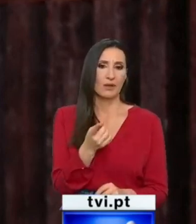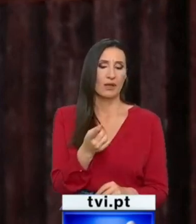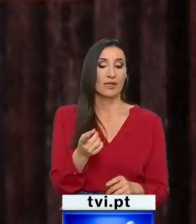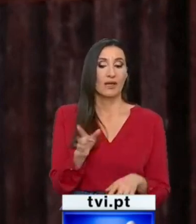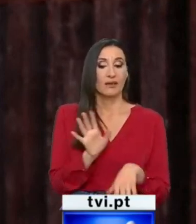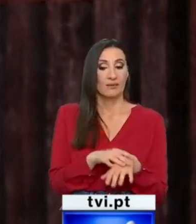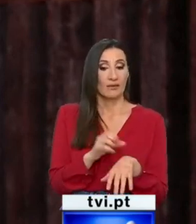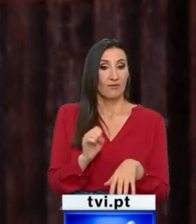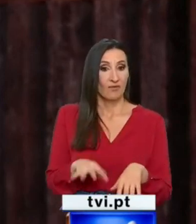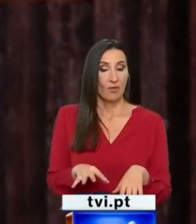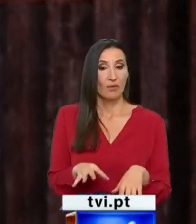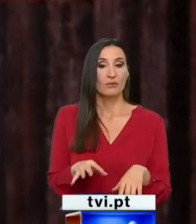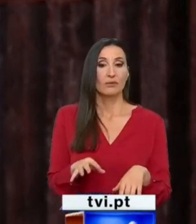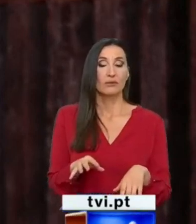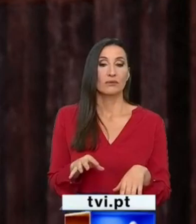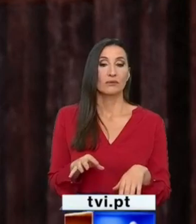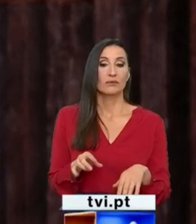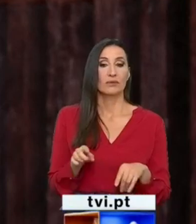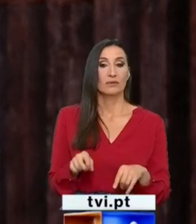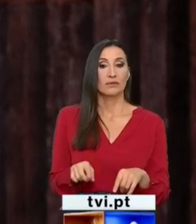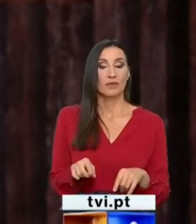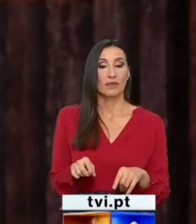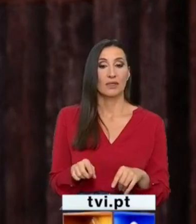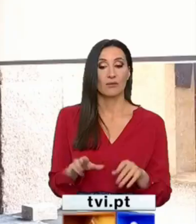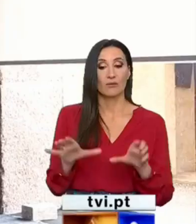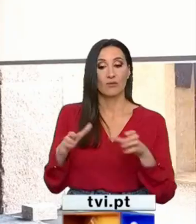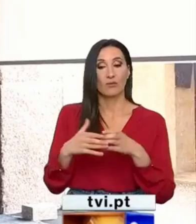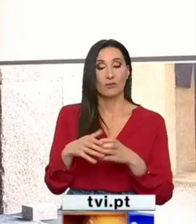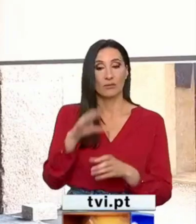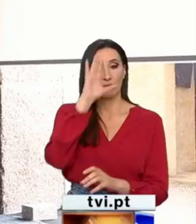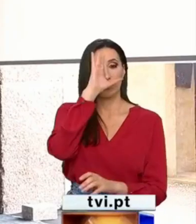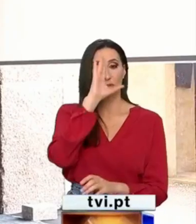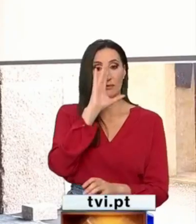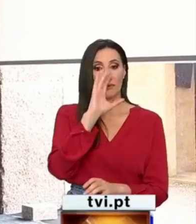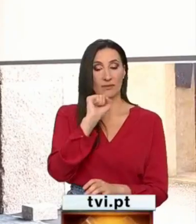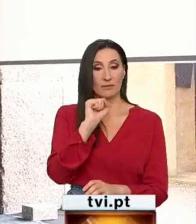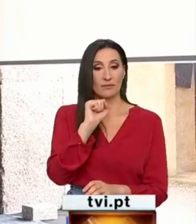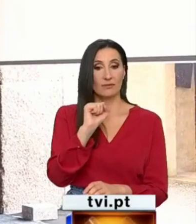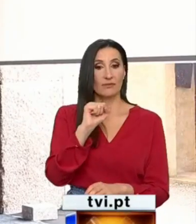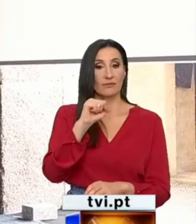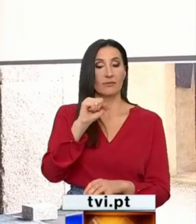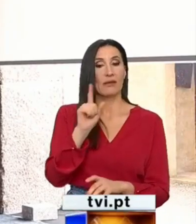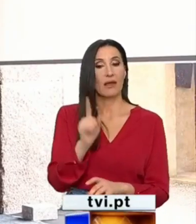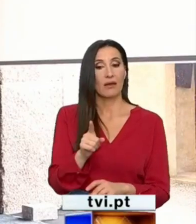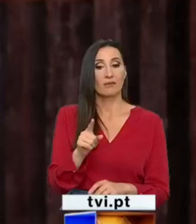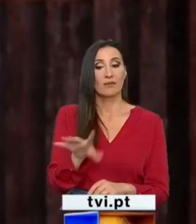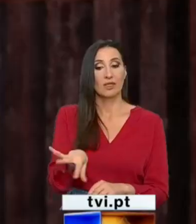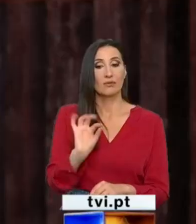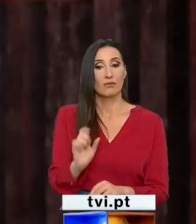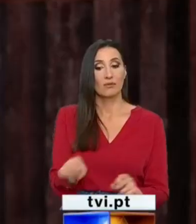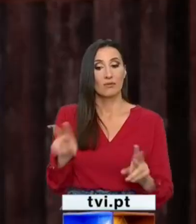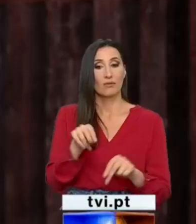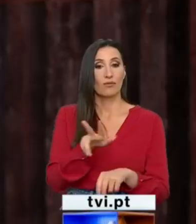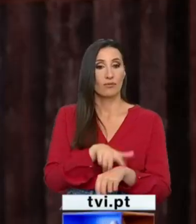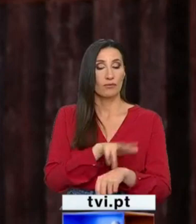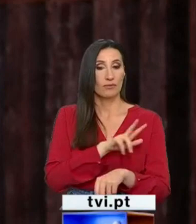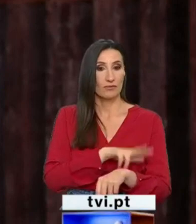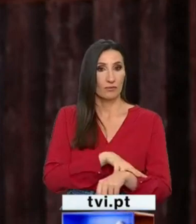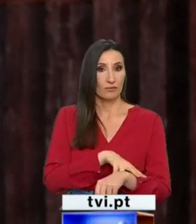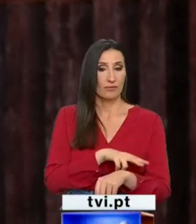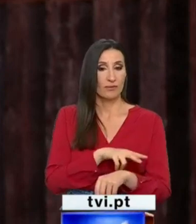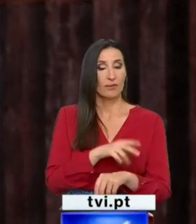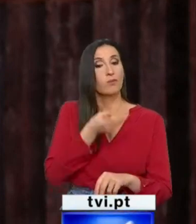o motivo era uma resolução do Conselho de Ministros, que era o quê? Era a nomeação do novo diretor